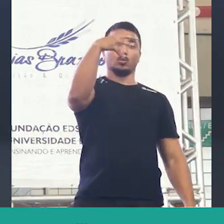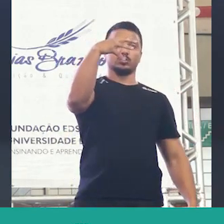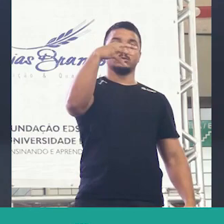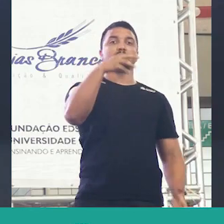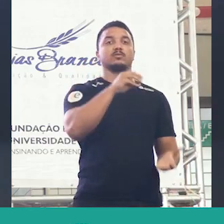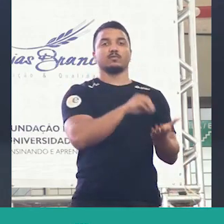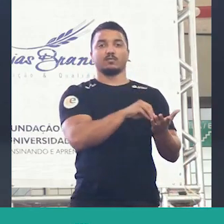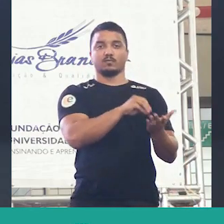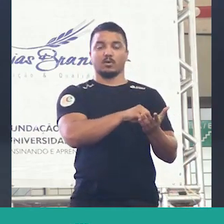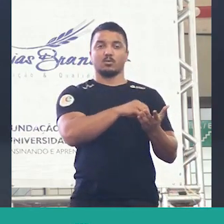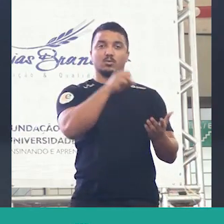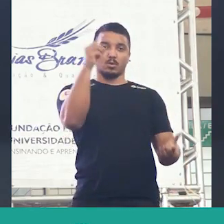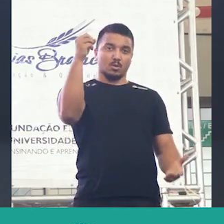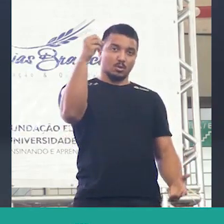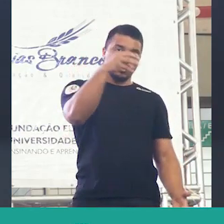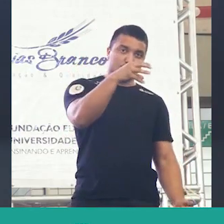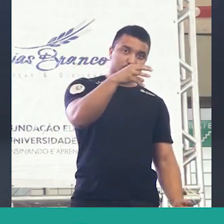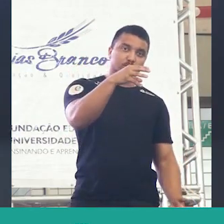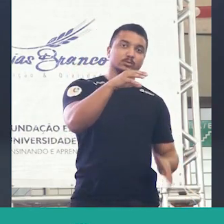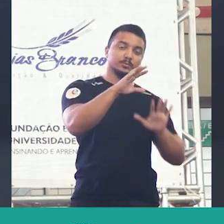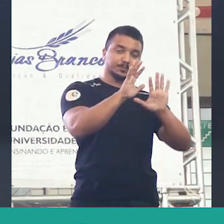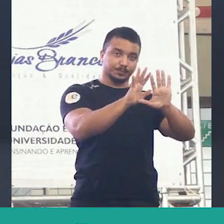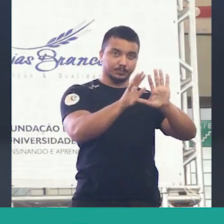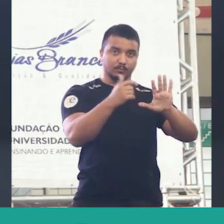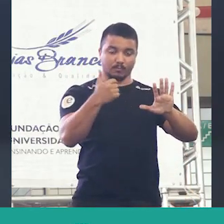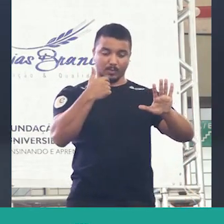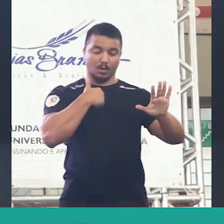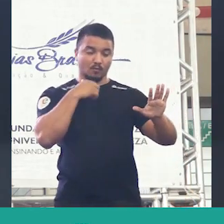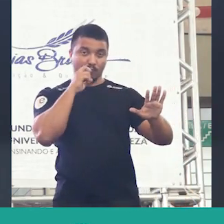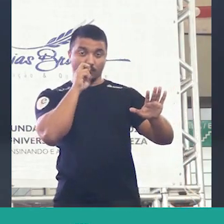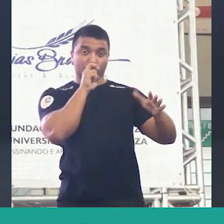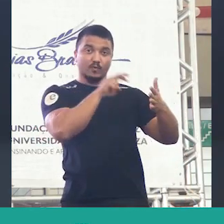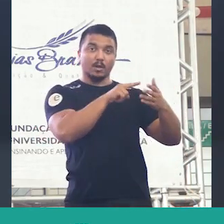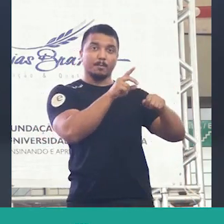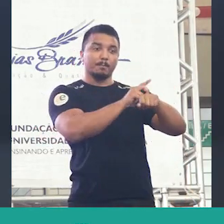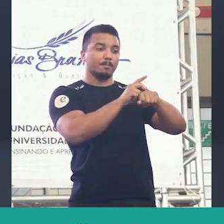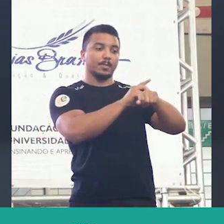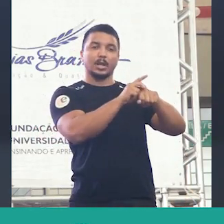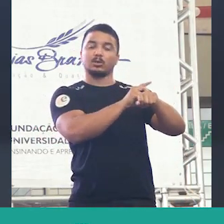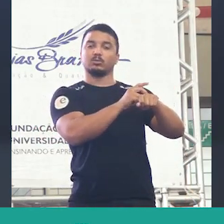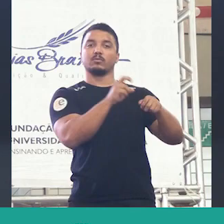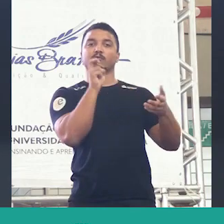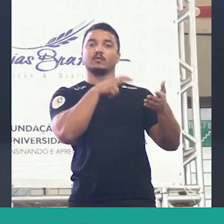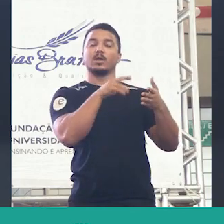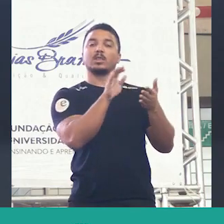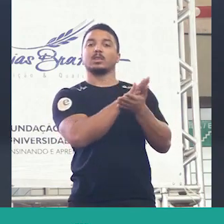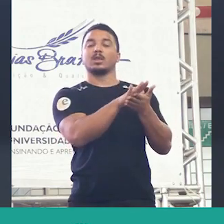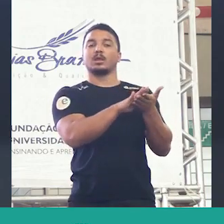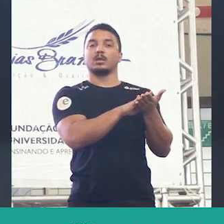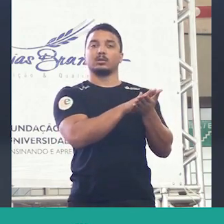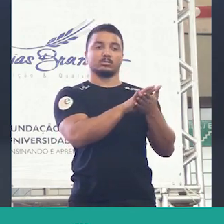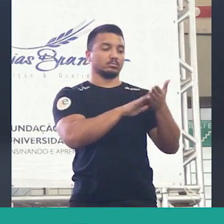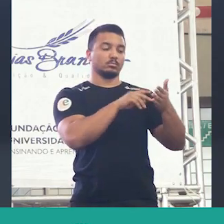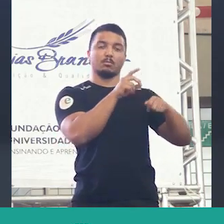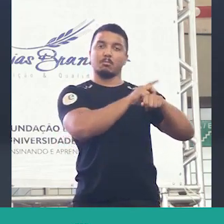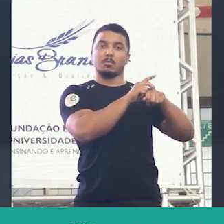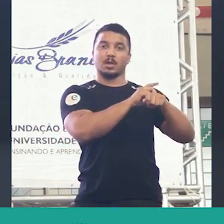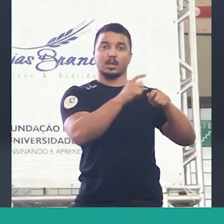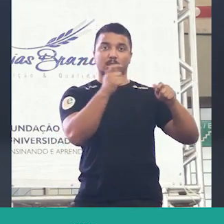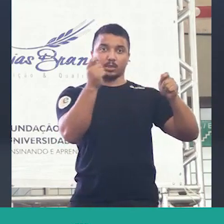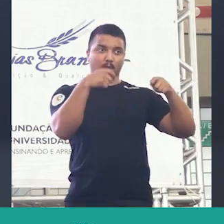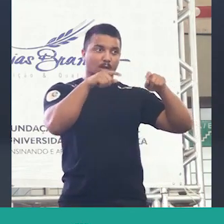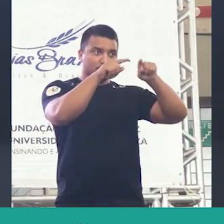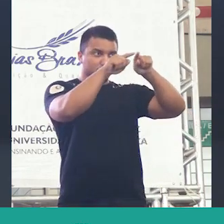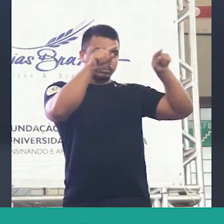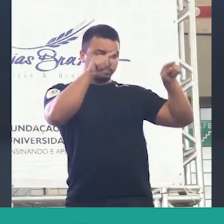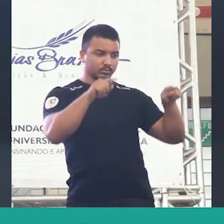luz, certo? Então eu não vejo o preto. Eu